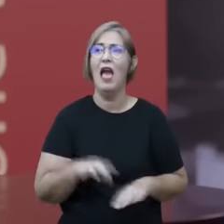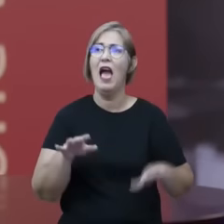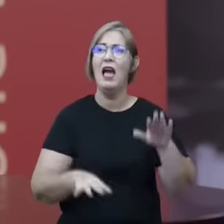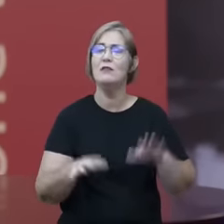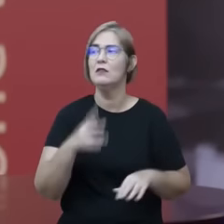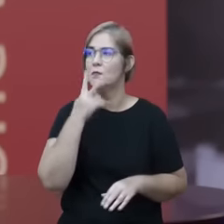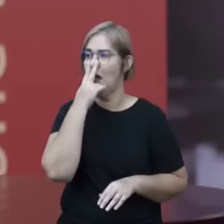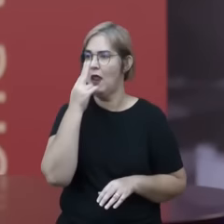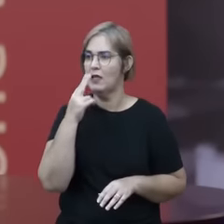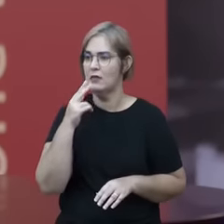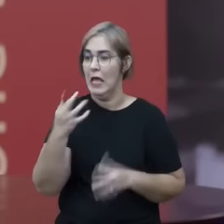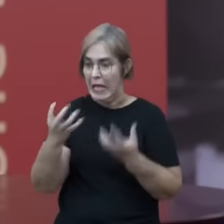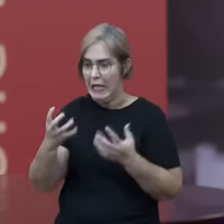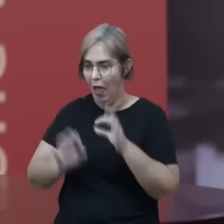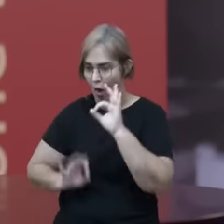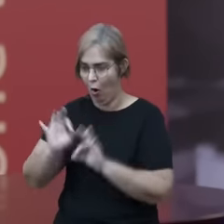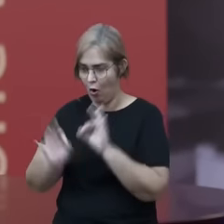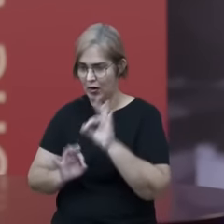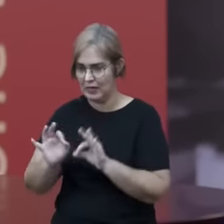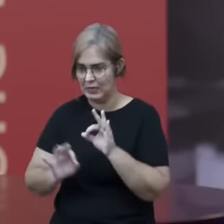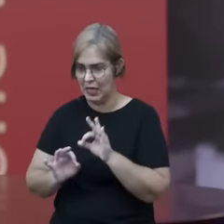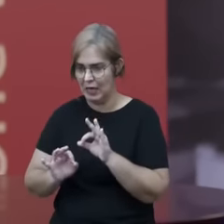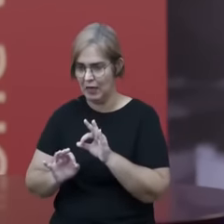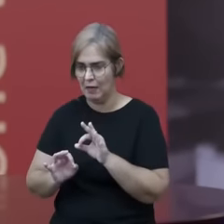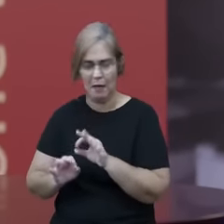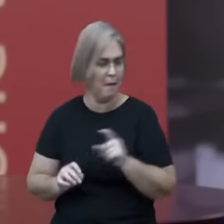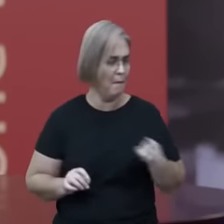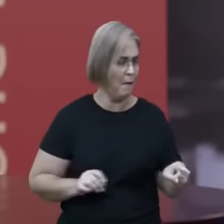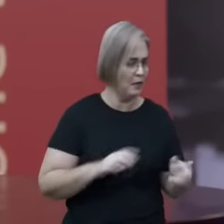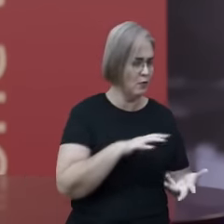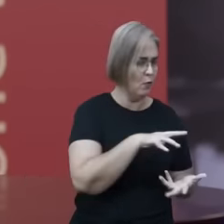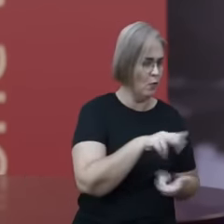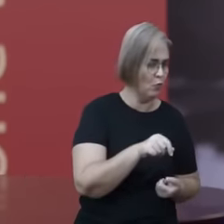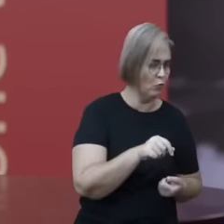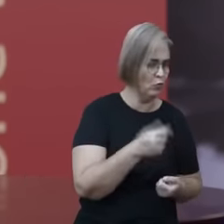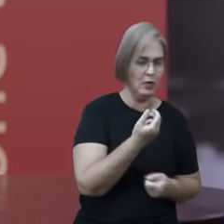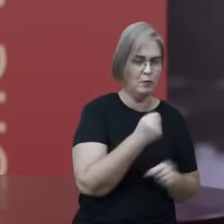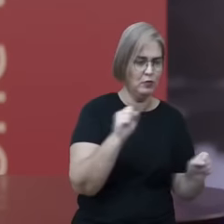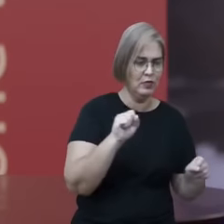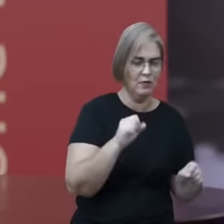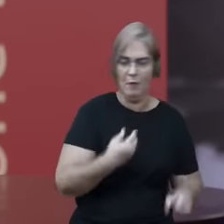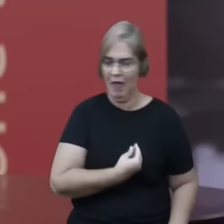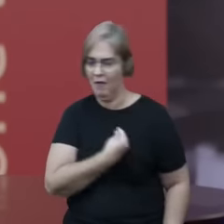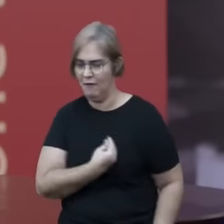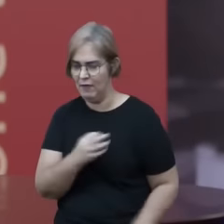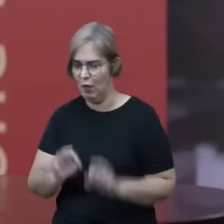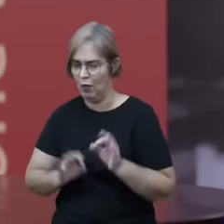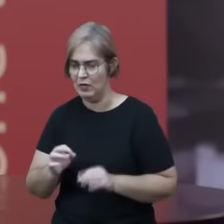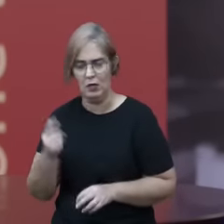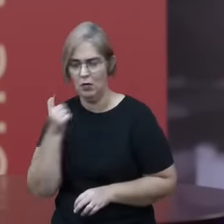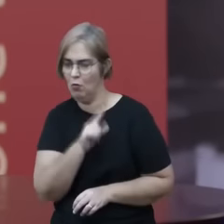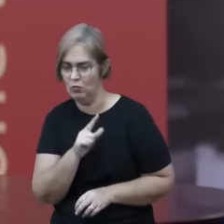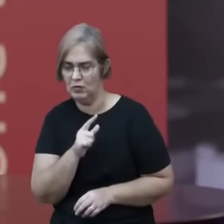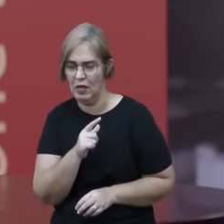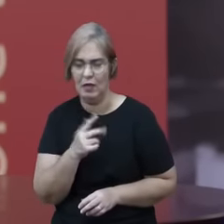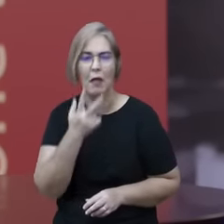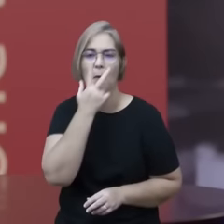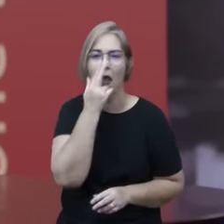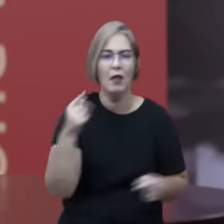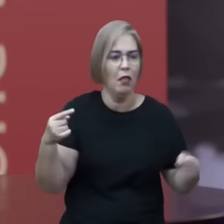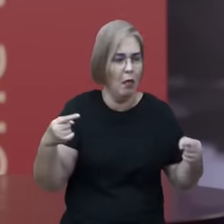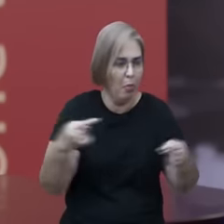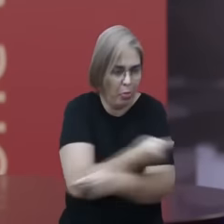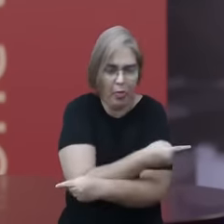de ordenar e não conseguir ordenar, é também o absurdo. Então, o paradoxo do pensamento espelha o paradoxo da